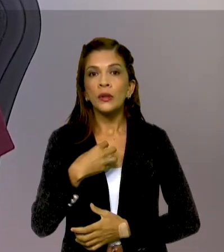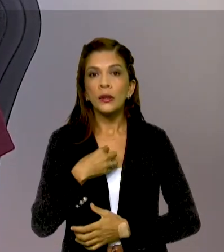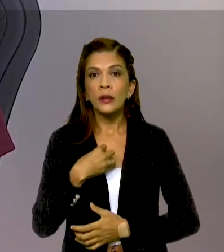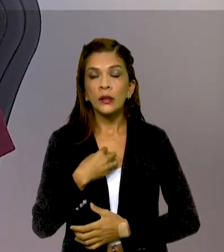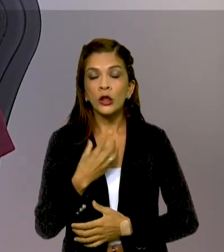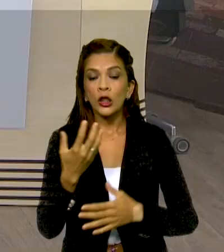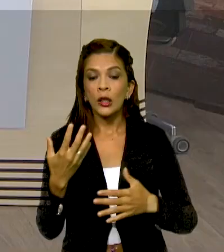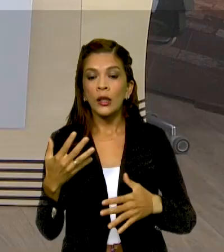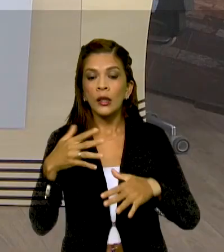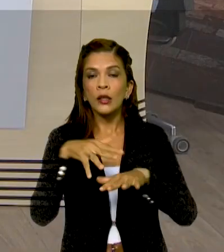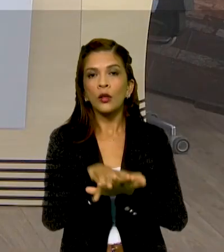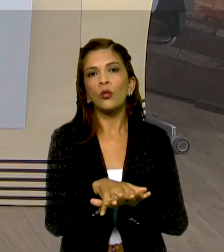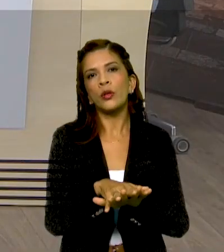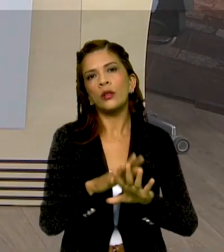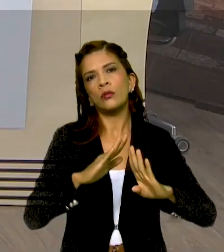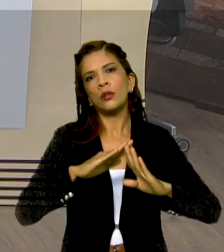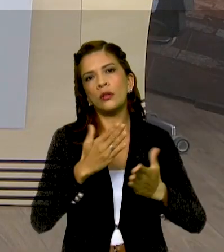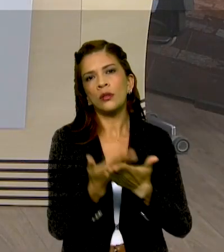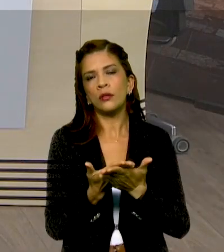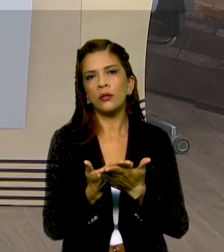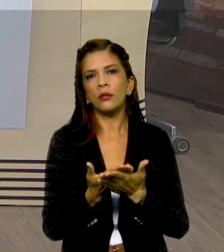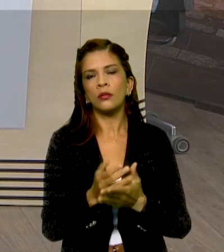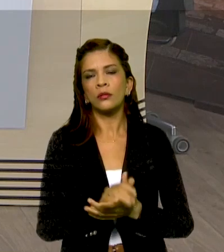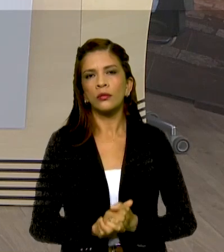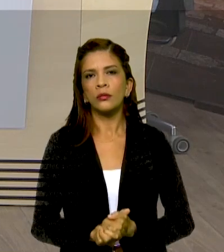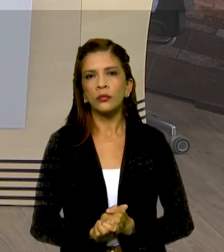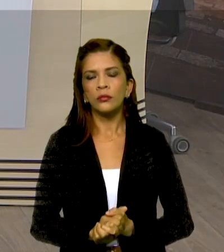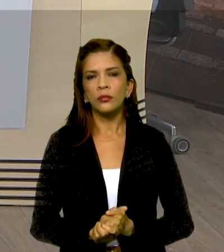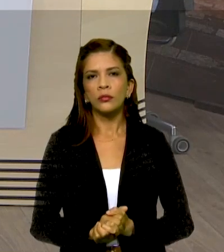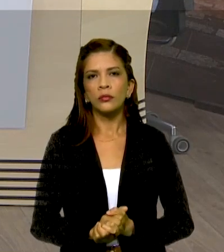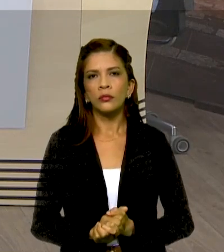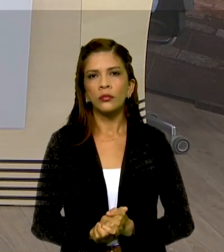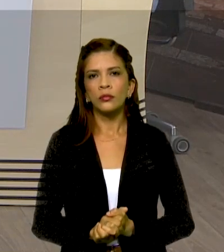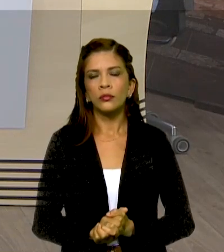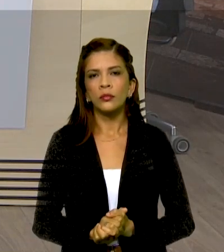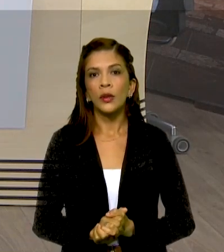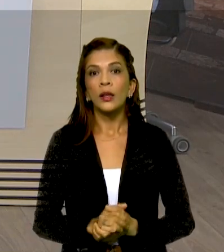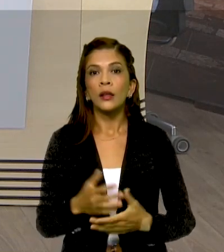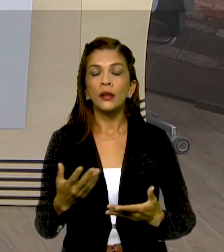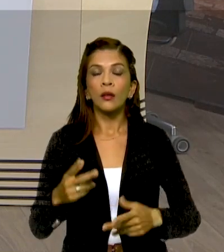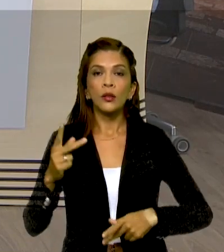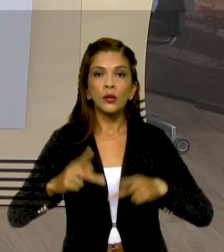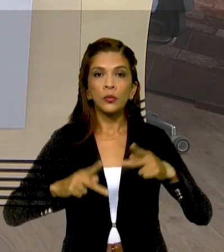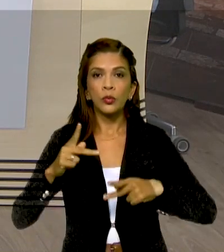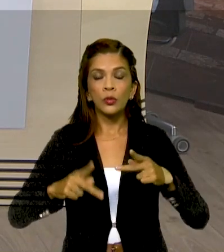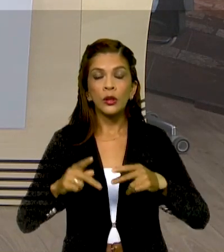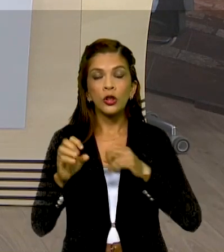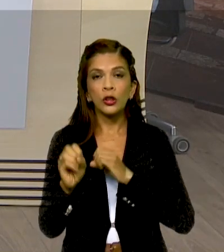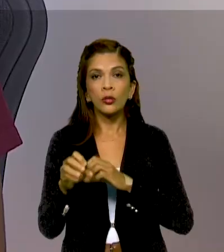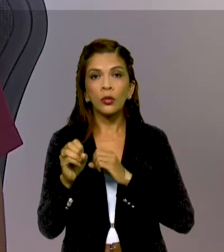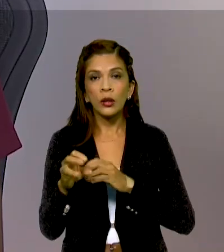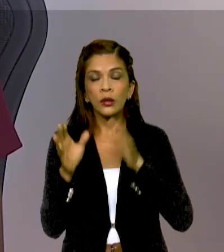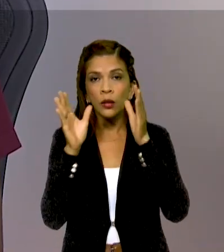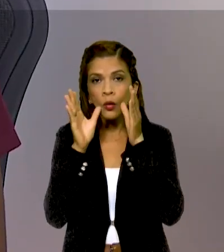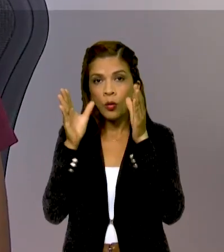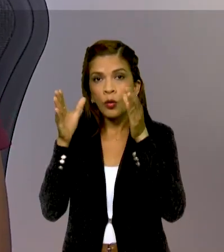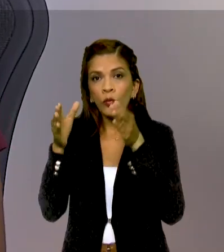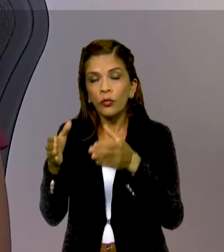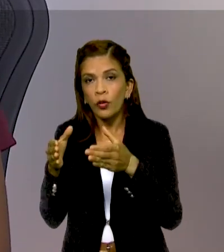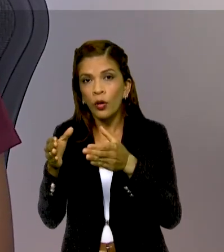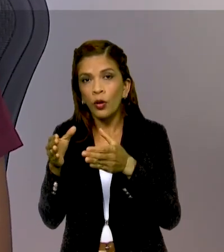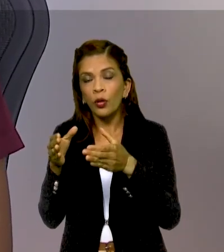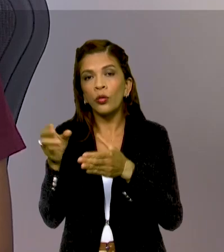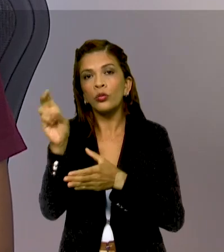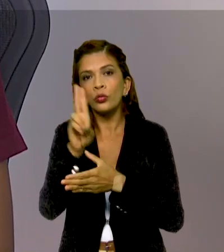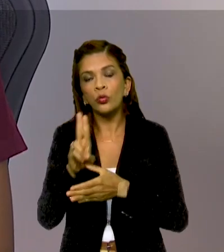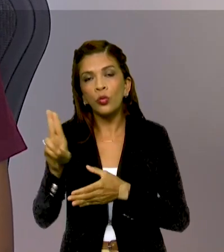toda a comunidade escolar? Certo. Com essas políticas educacionais voltadas para o uso